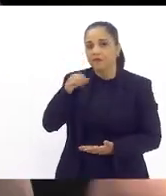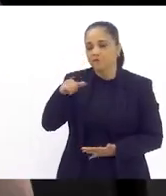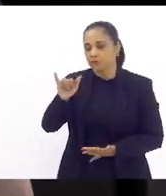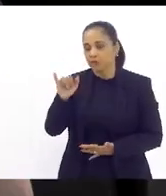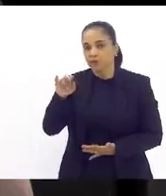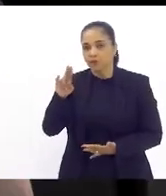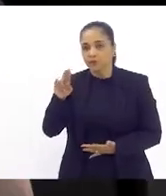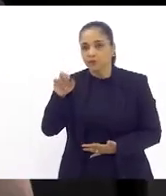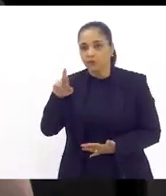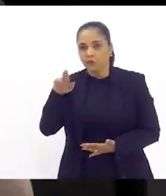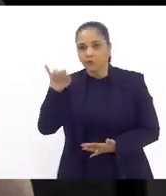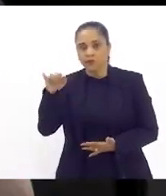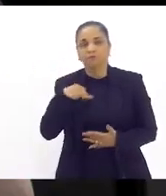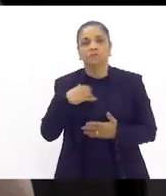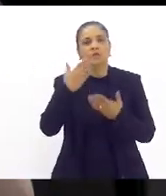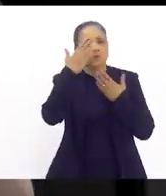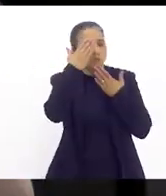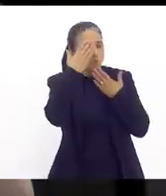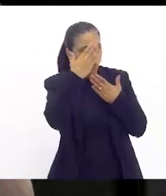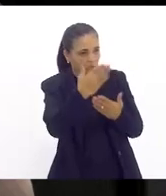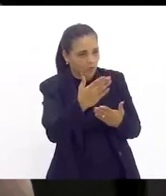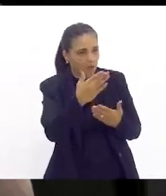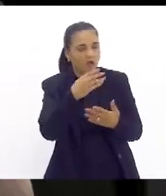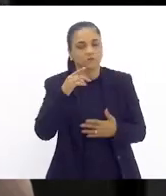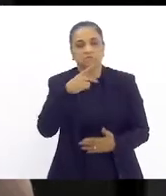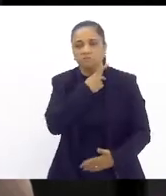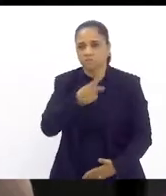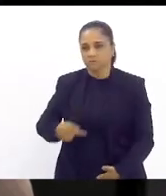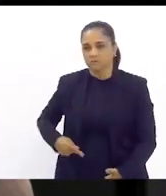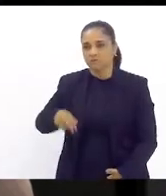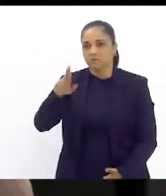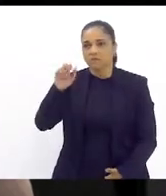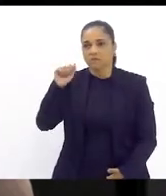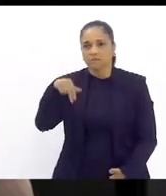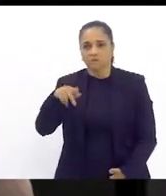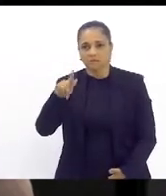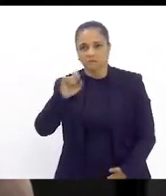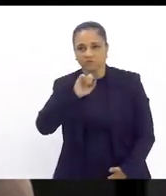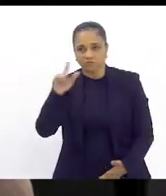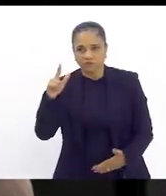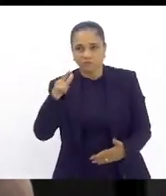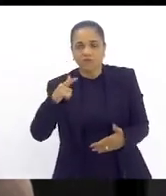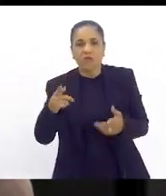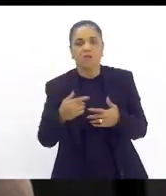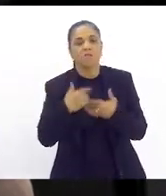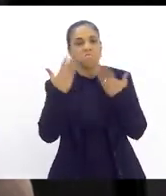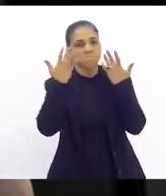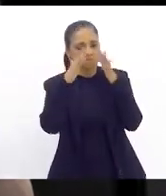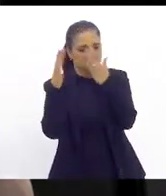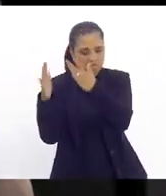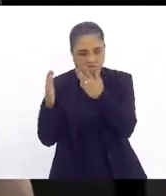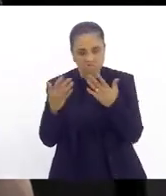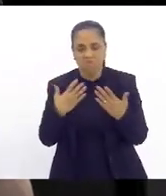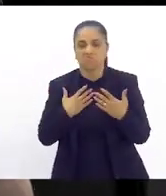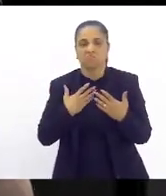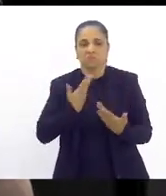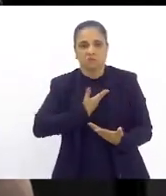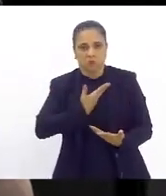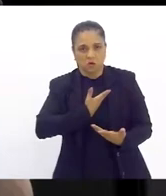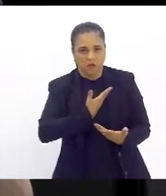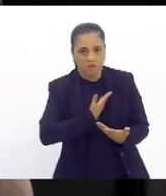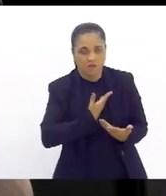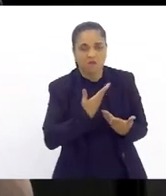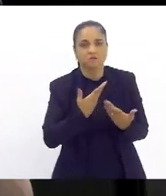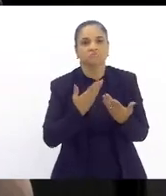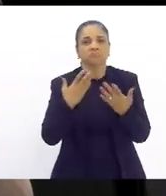Presidente Thiago Rangel cumprimentando vossa excelência cumprimenta todos os meus colegas parabéns pela iniciativa parabéns por fazer isso